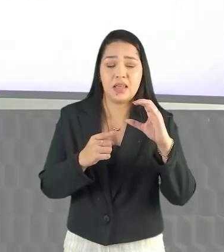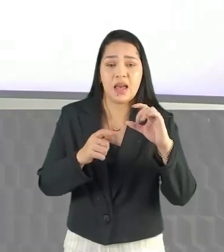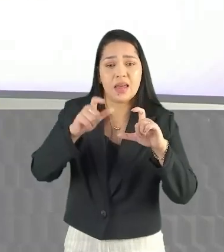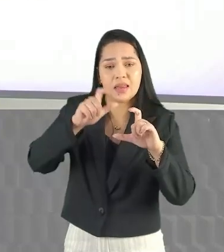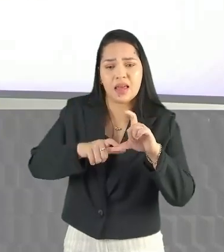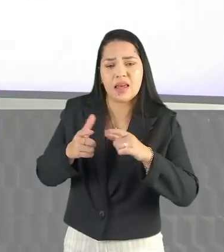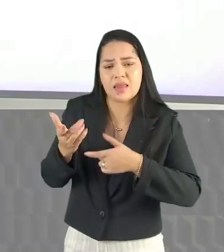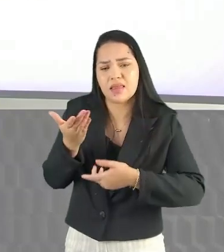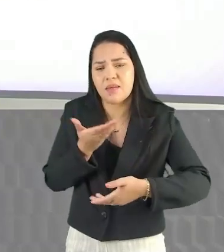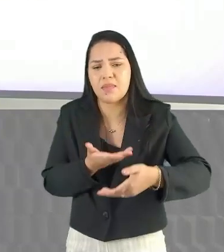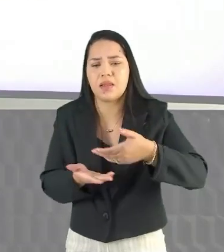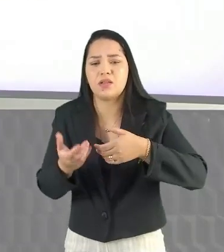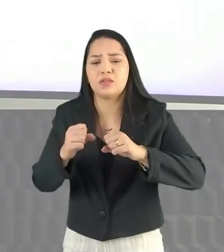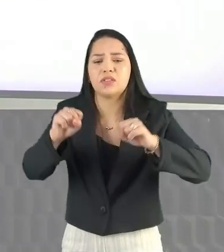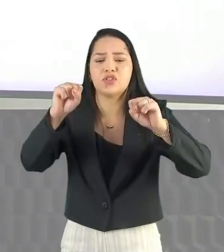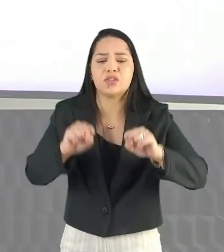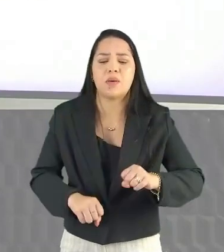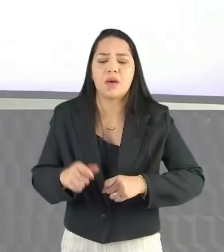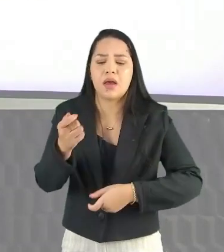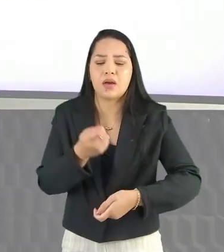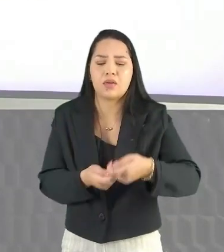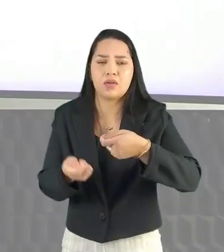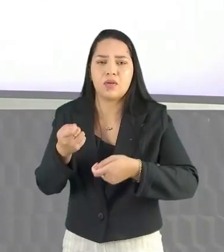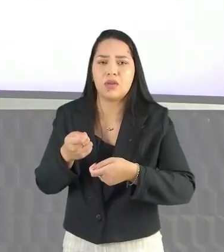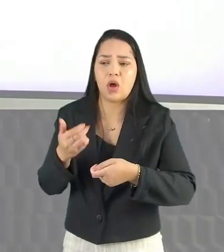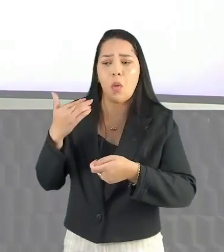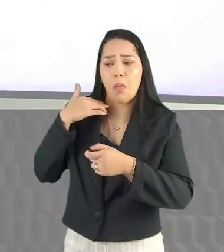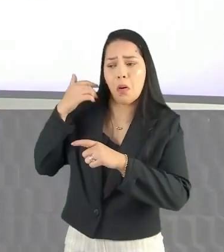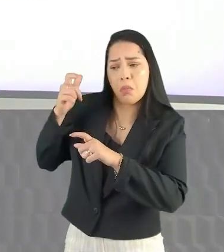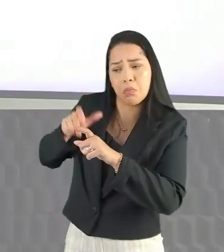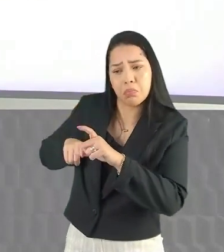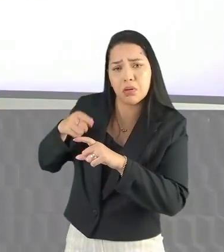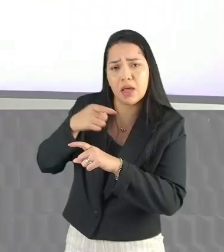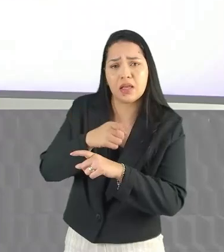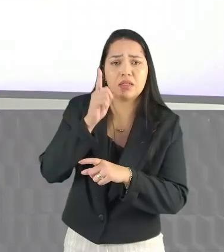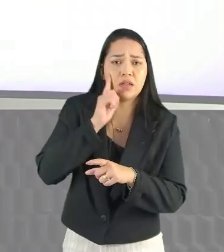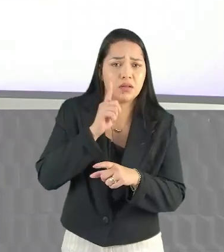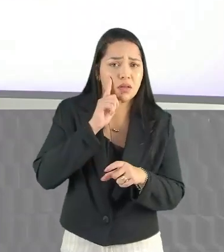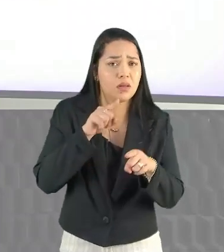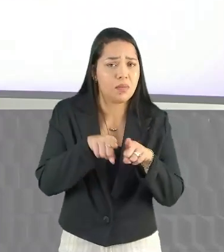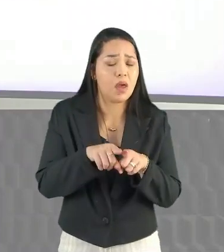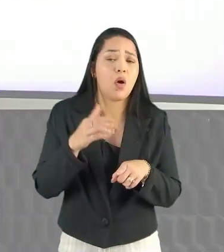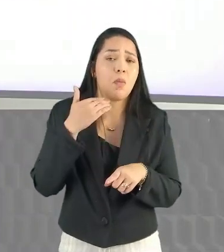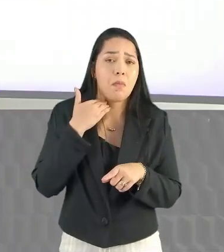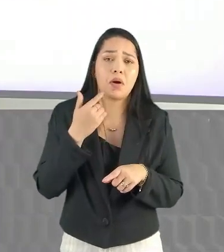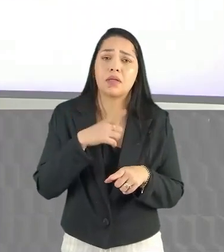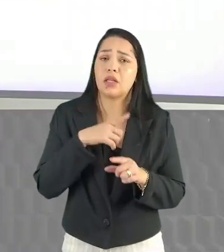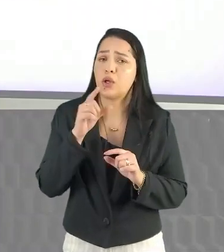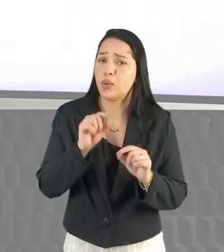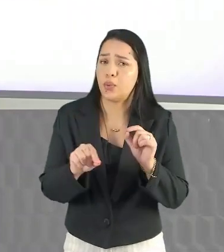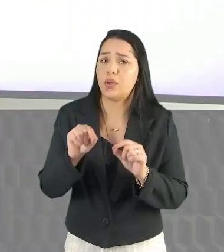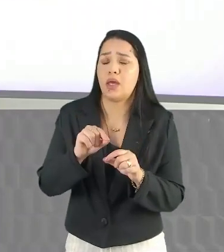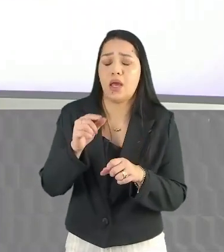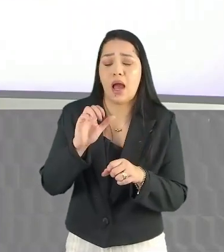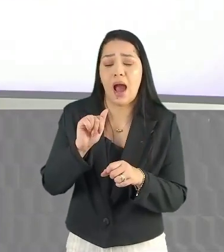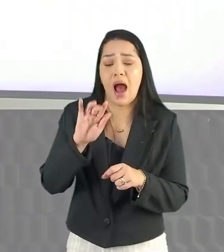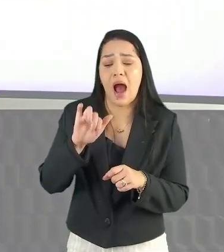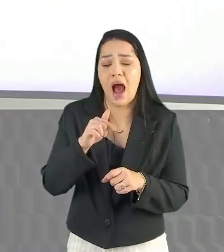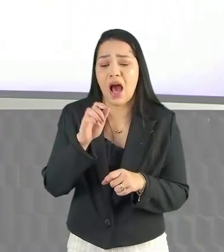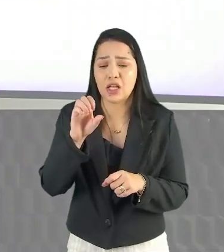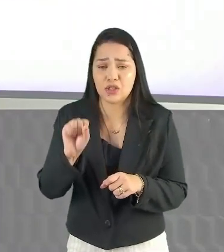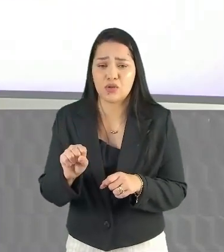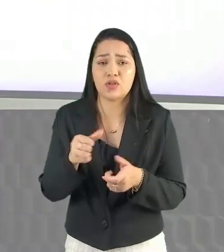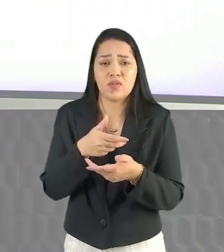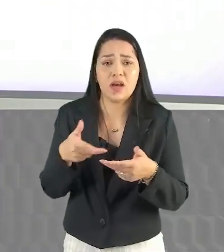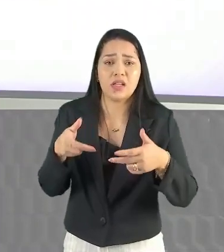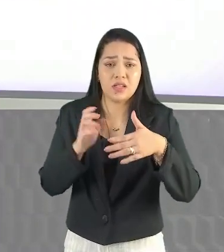sistemas econômicos. Então, aquele banco que pegou o calote lá nos Estados Unidos é um banco também que, por exemplo, tem ações ou compra ações, por